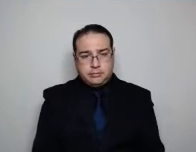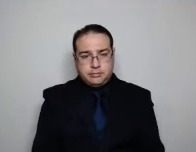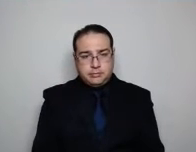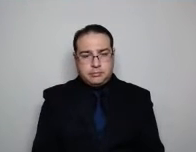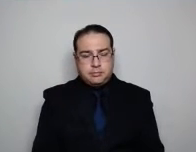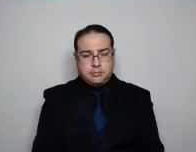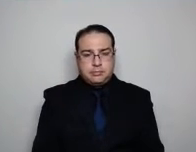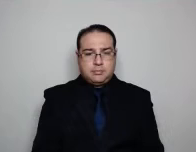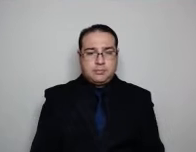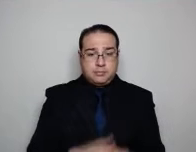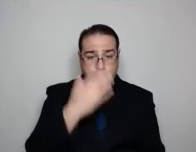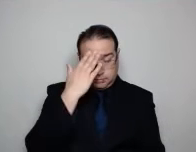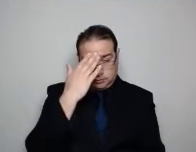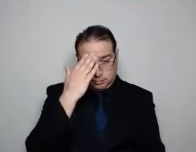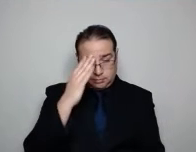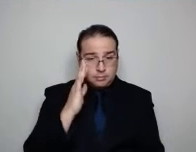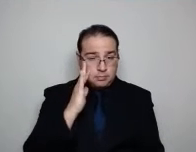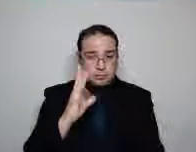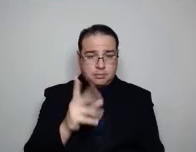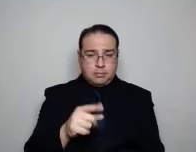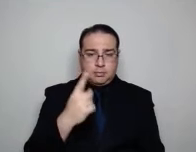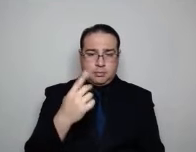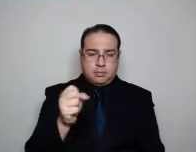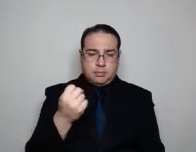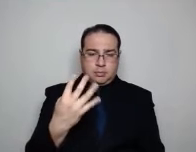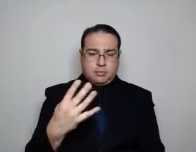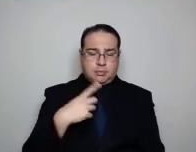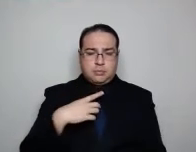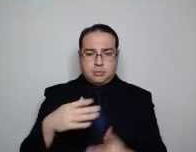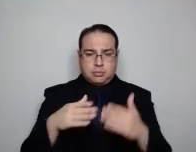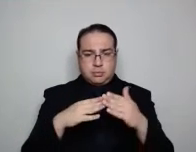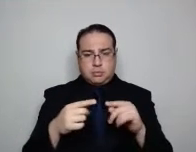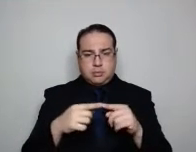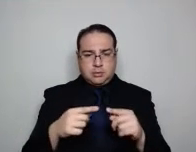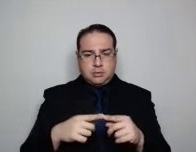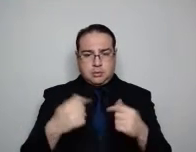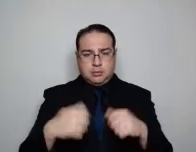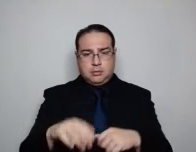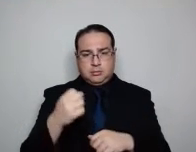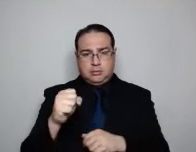atenção. Na sequência 8.4, apelação, remessa necessária